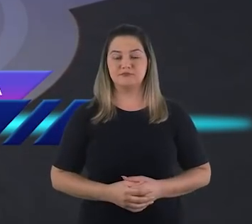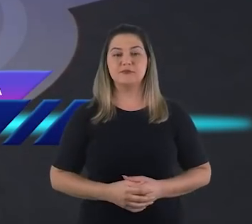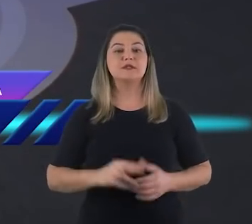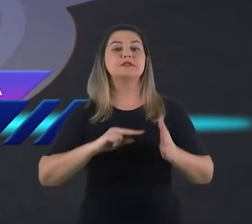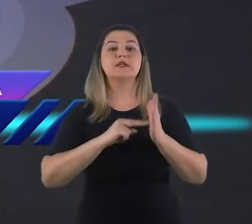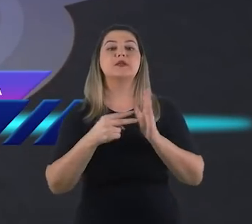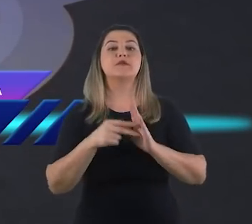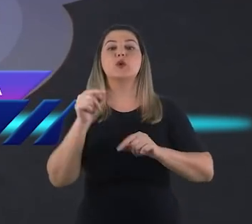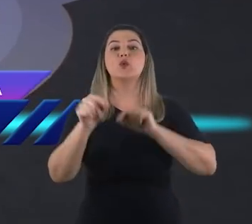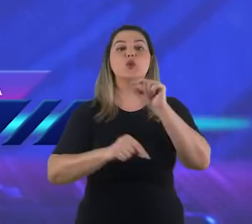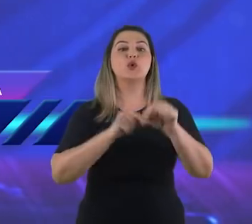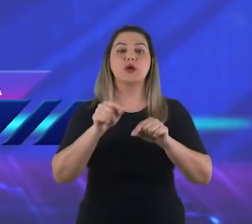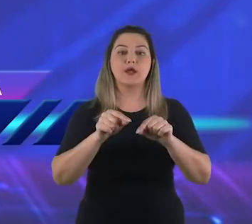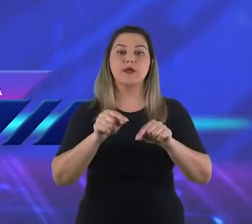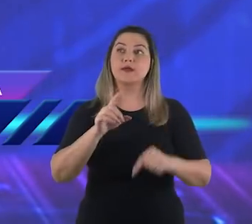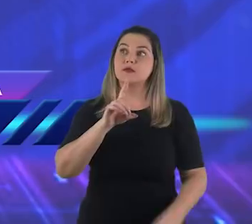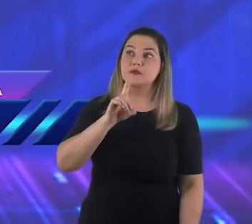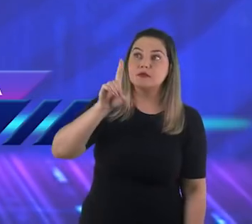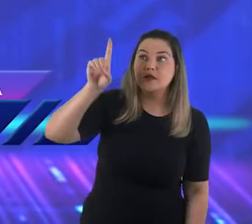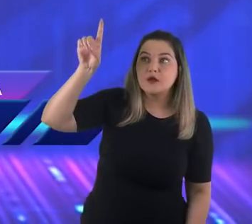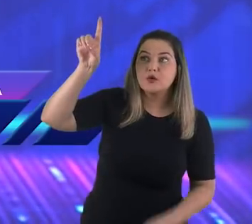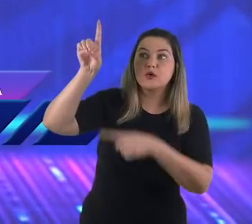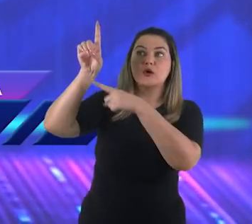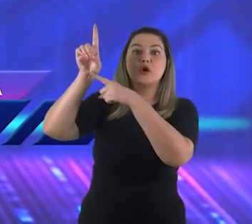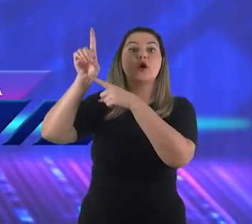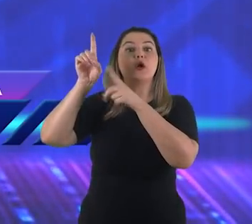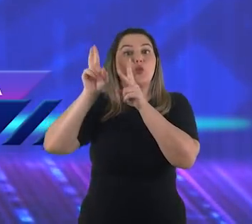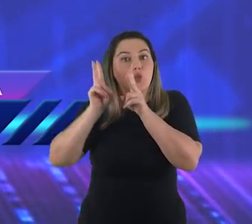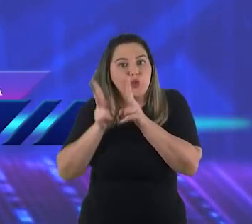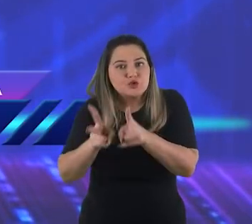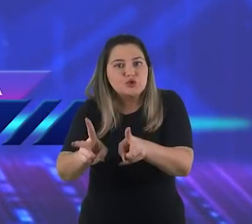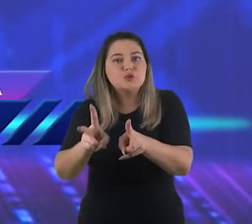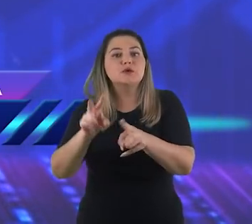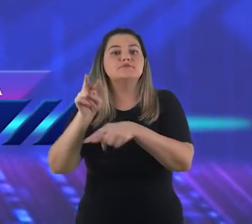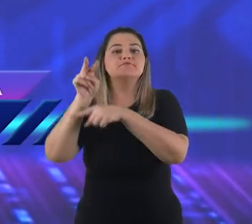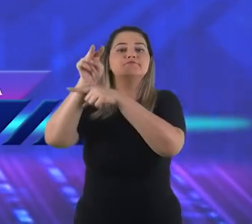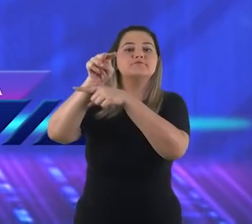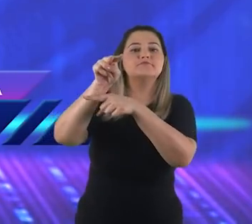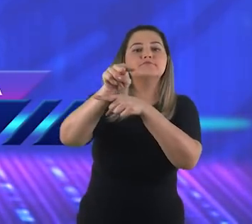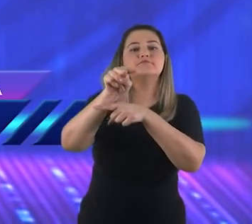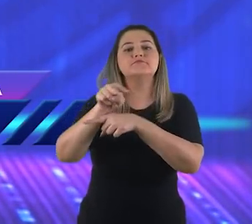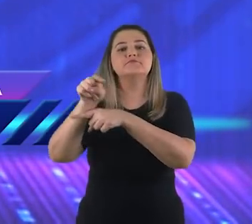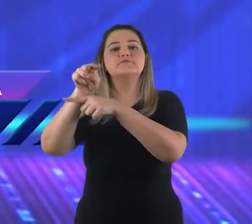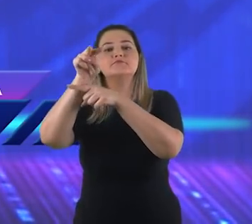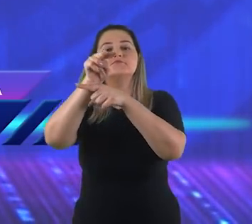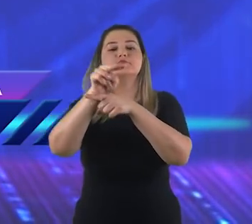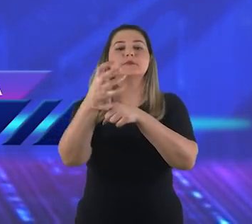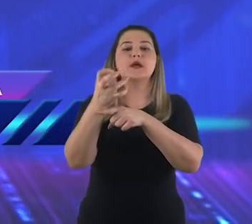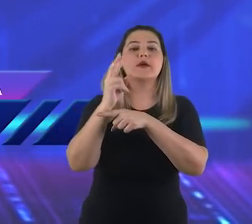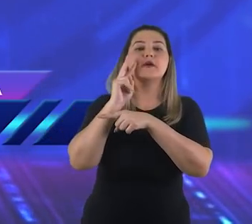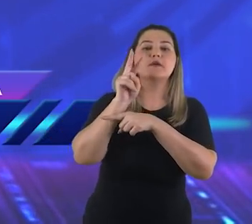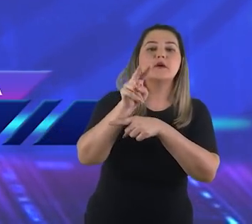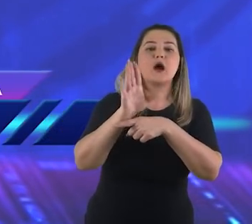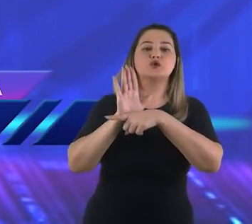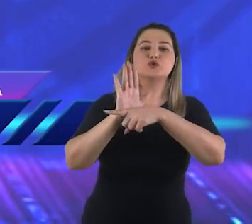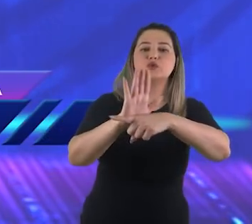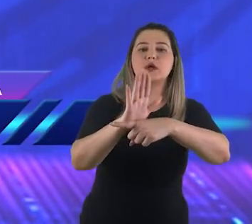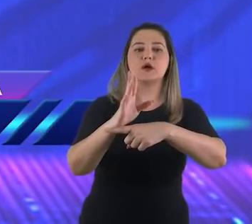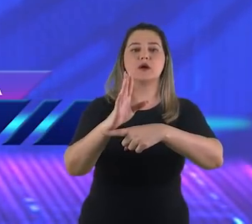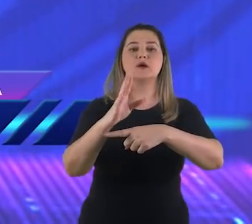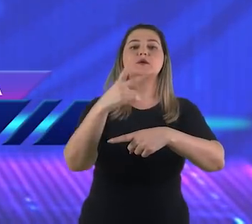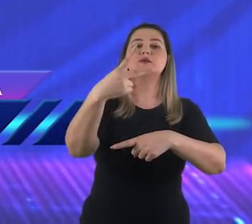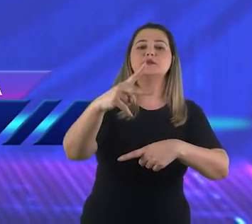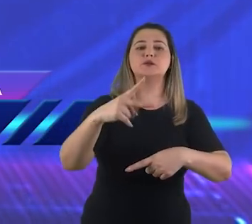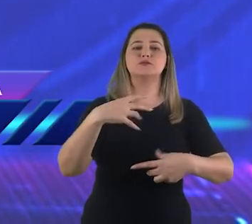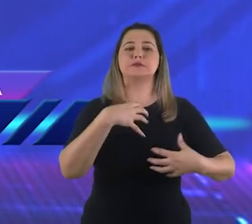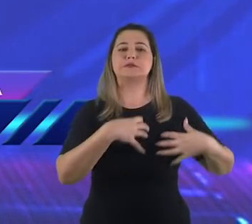Não estar abandonado significa que Deus continua se importando com você, com as suas lutas,